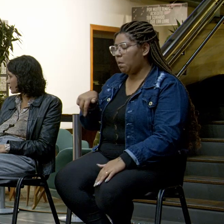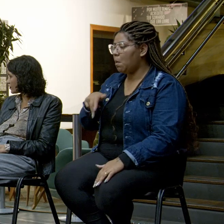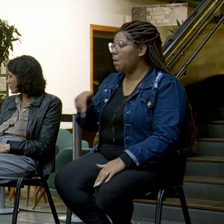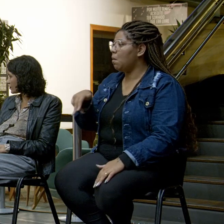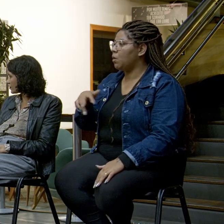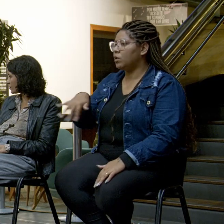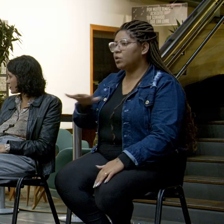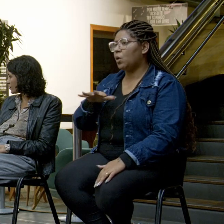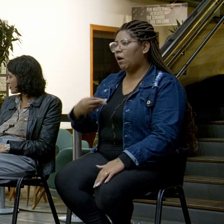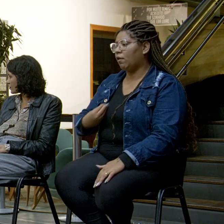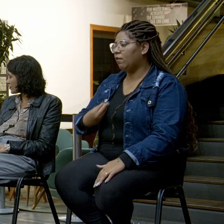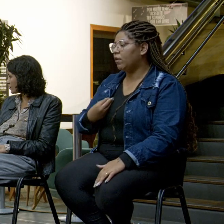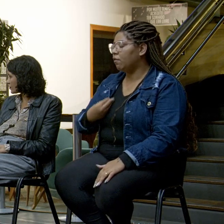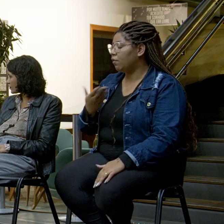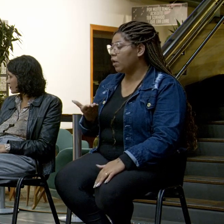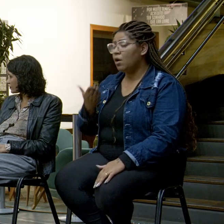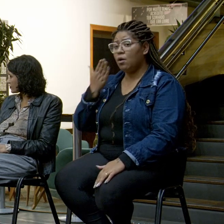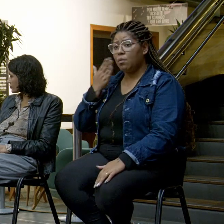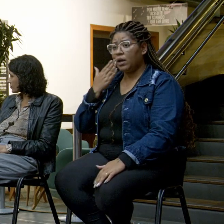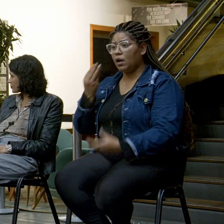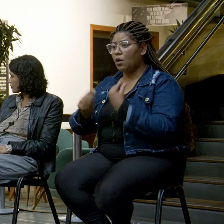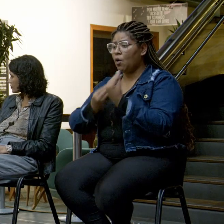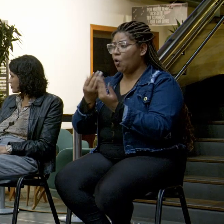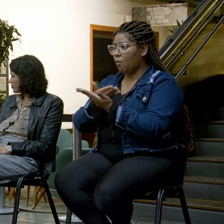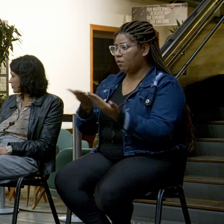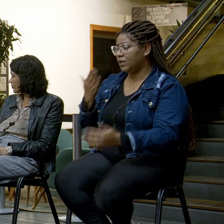trânsito no espaço. Porque acho que a maneira como estão